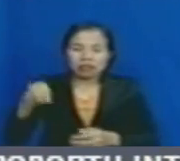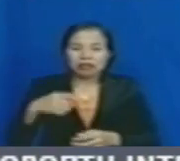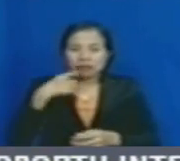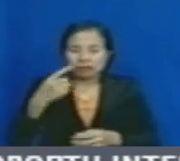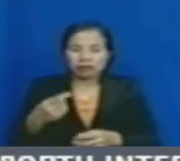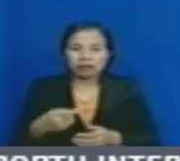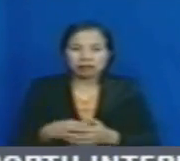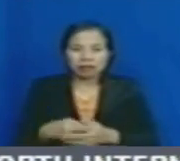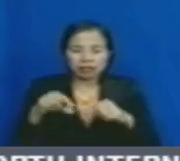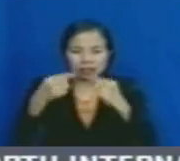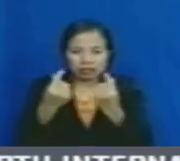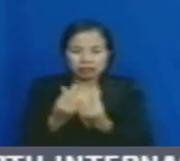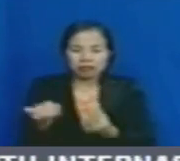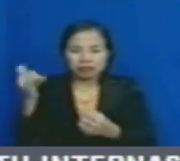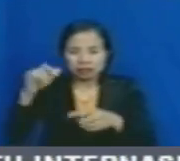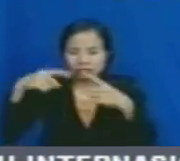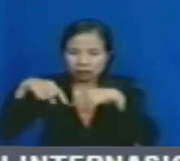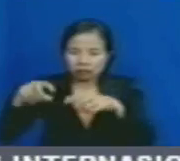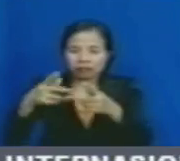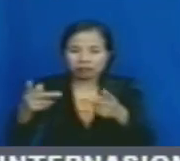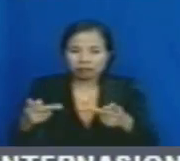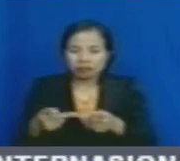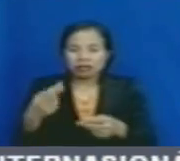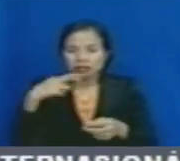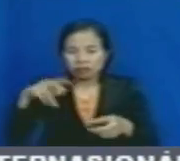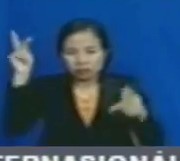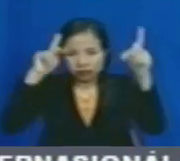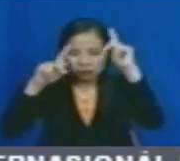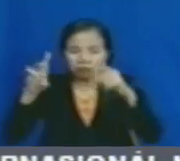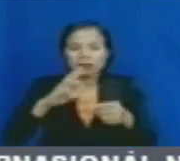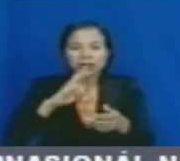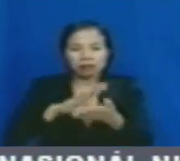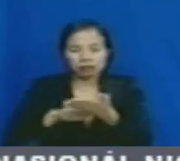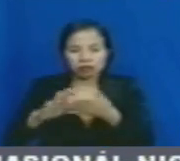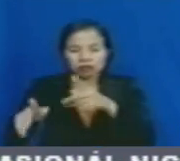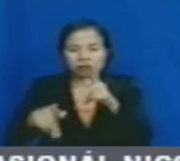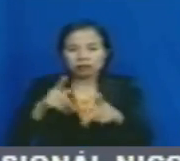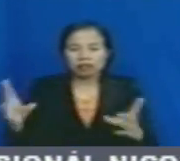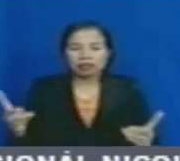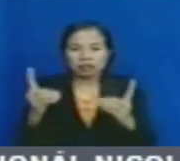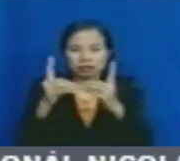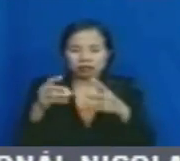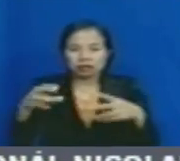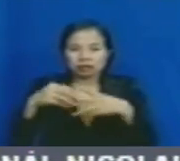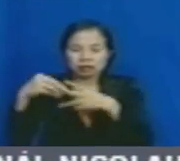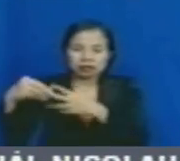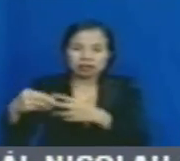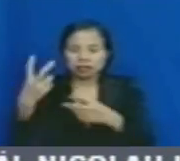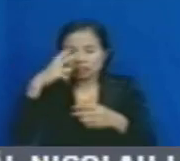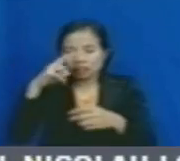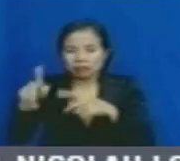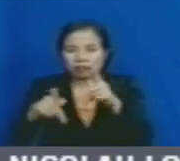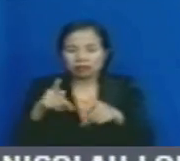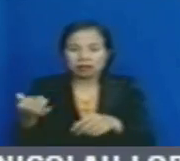equipa Sira, onde tumba terreno soluciona o problema Bemos, nebe comunidade Sira enfrenta. Lili o controlo o cidadão nebe